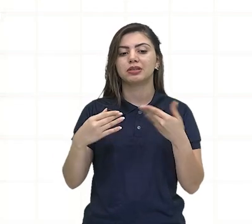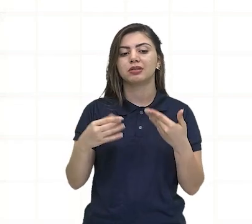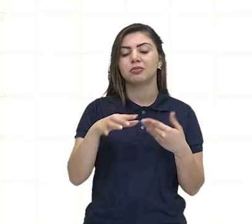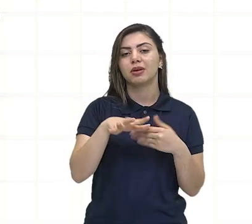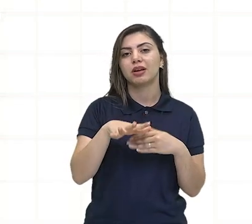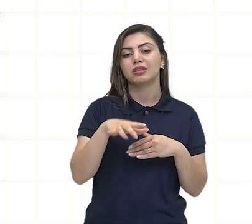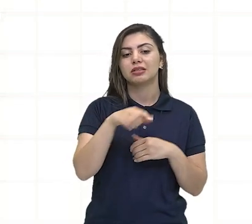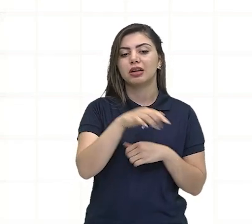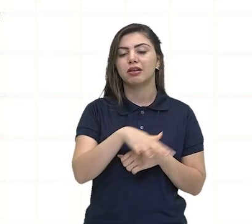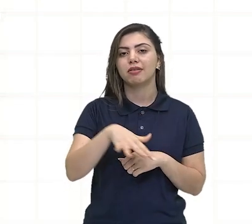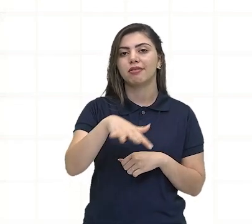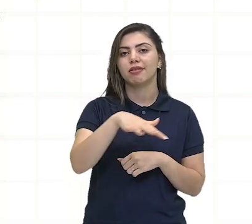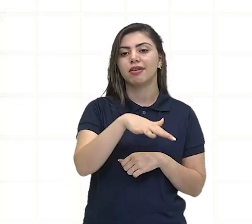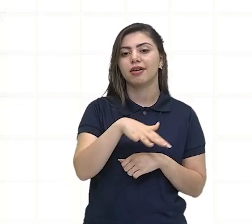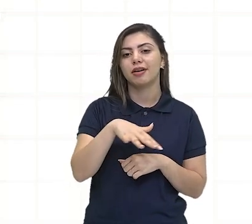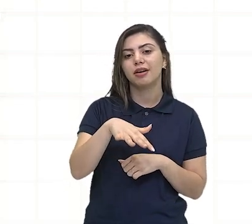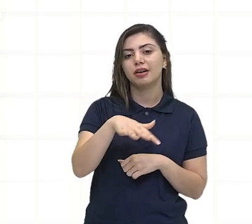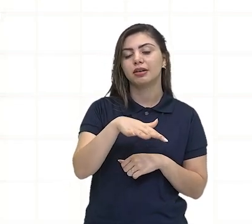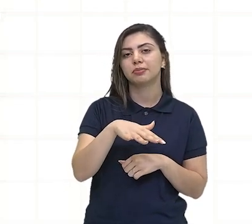não são oferecidas